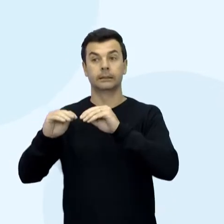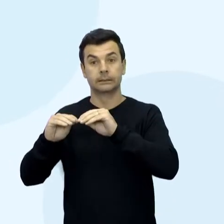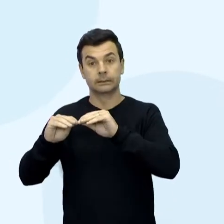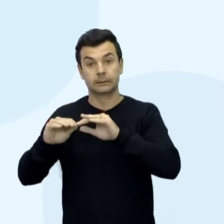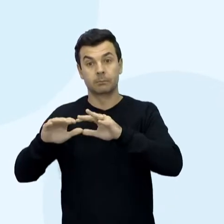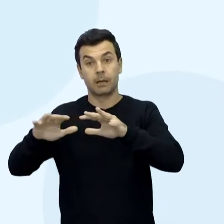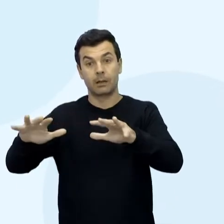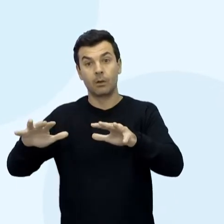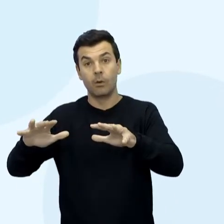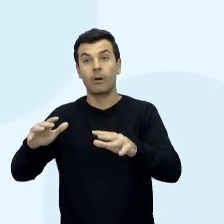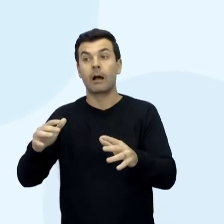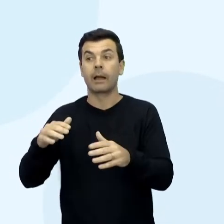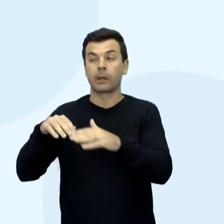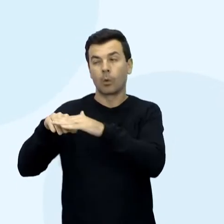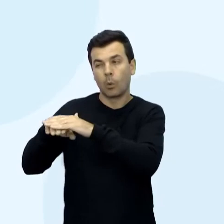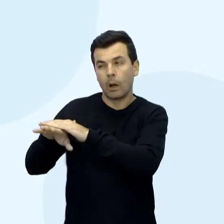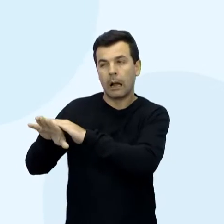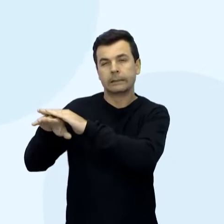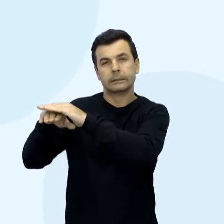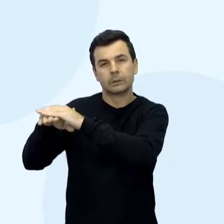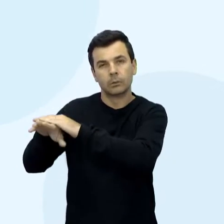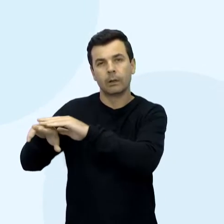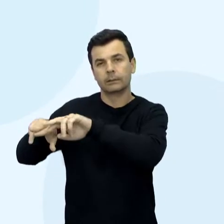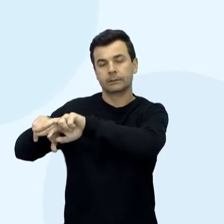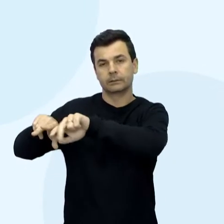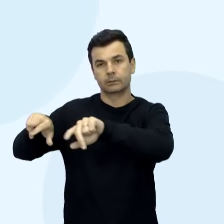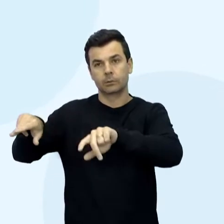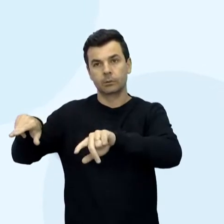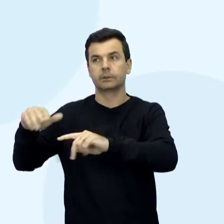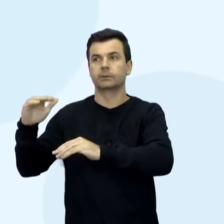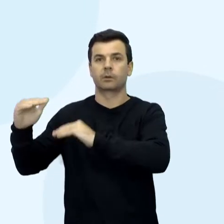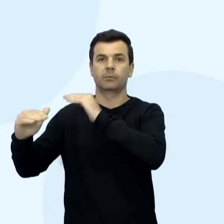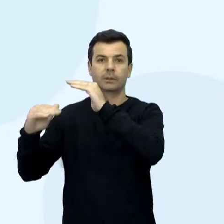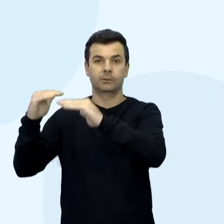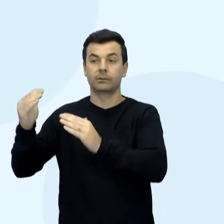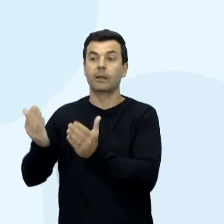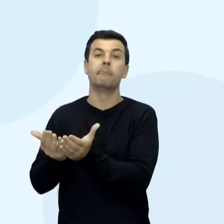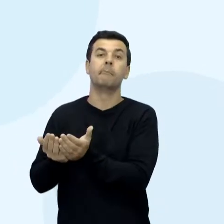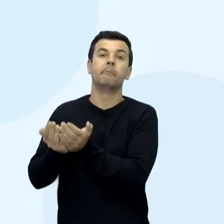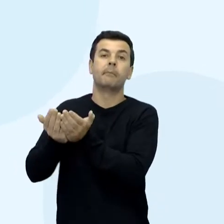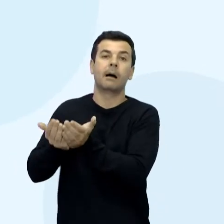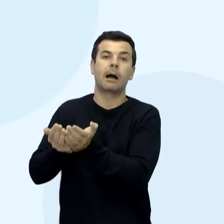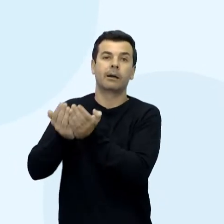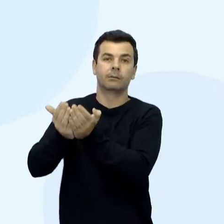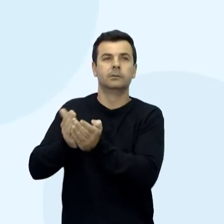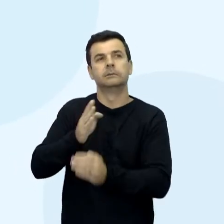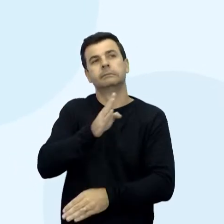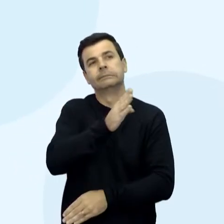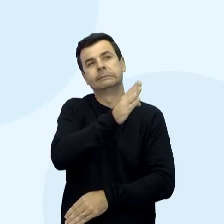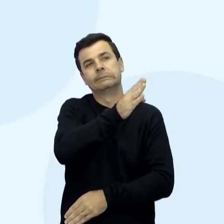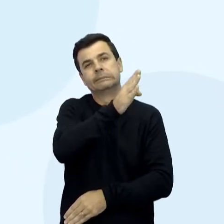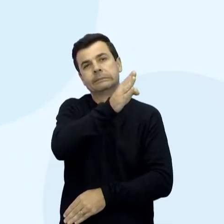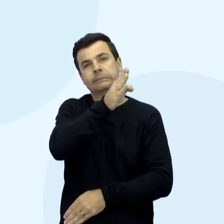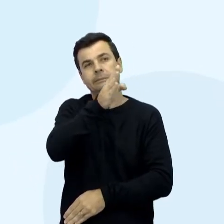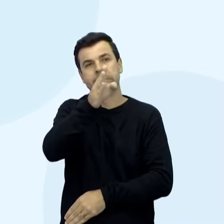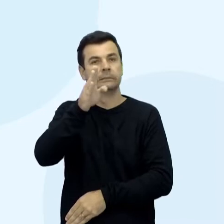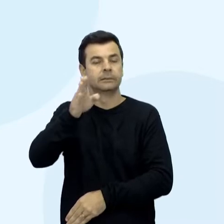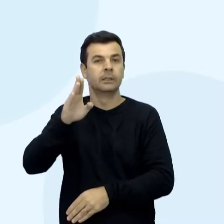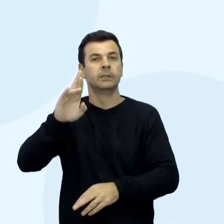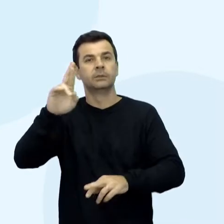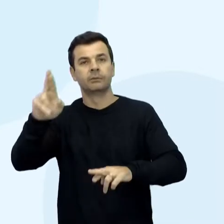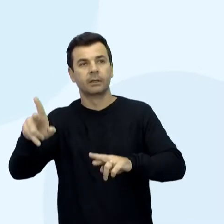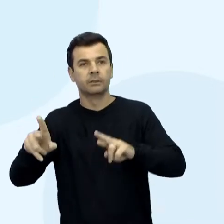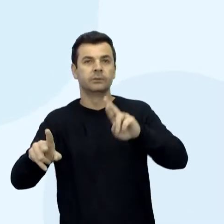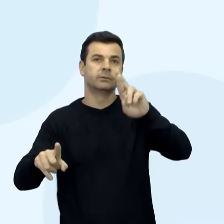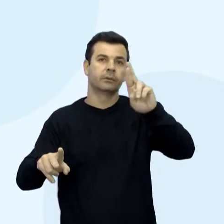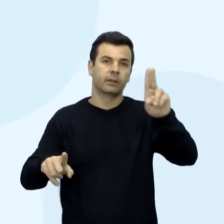colecionismo se tornou mais forte, né? Com as grandes navegações, os gabinetes de curiosidades se tornaram mais variados, com itens